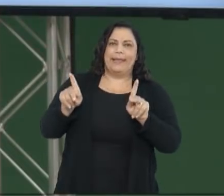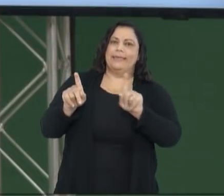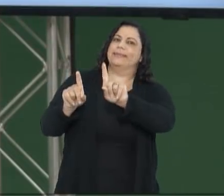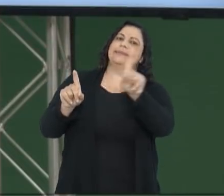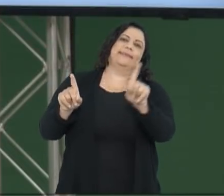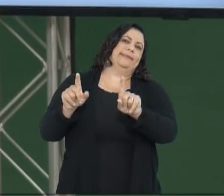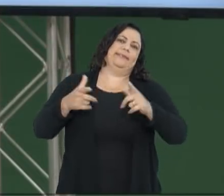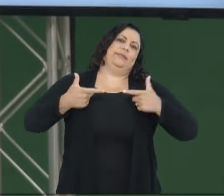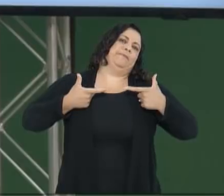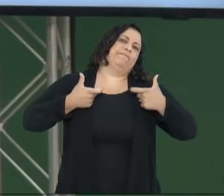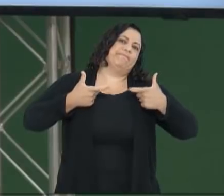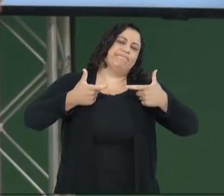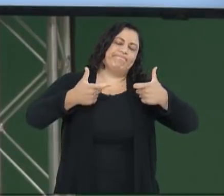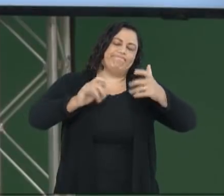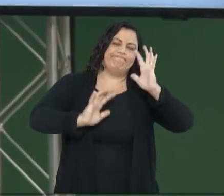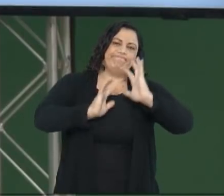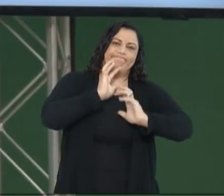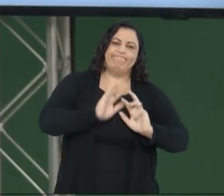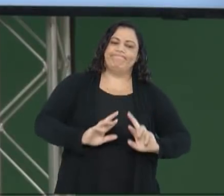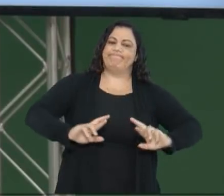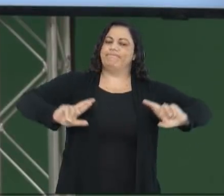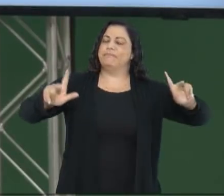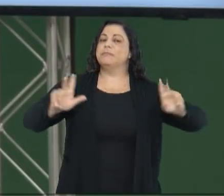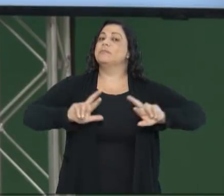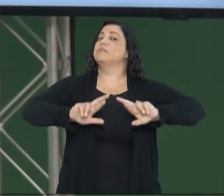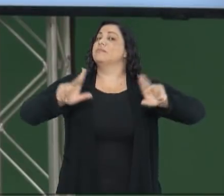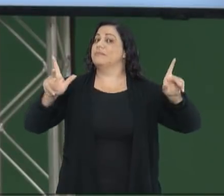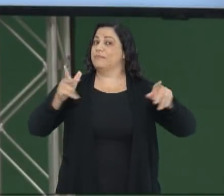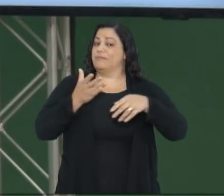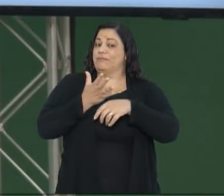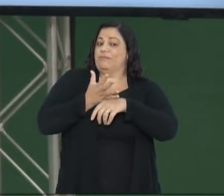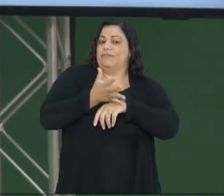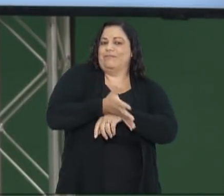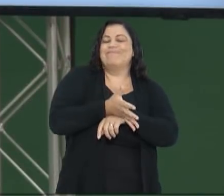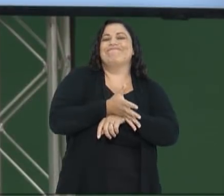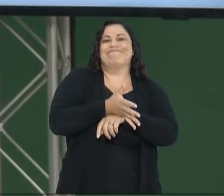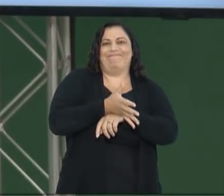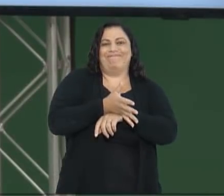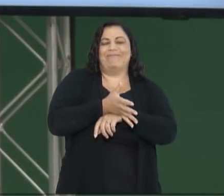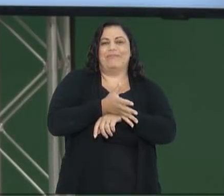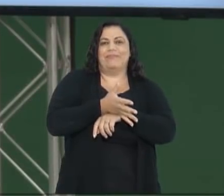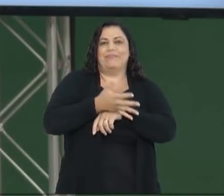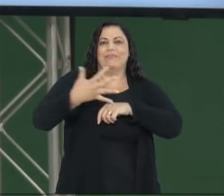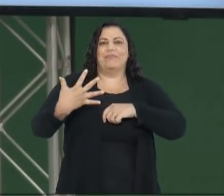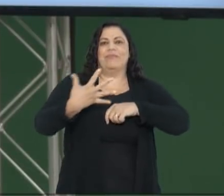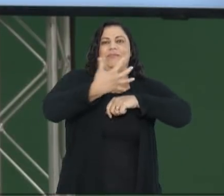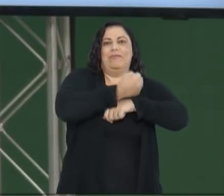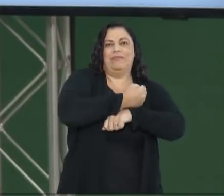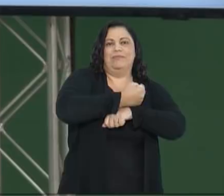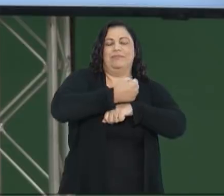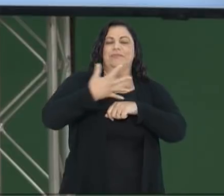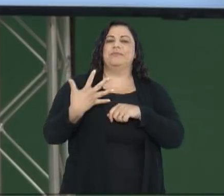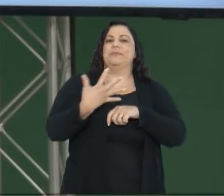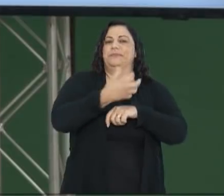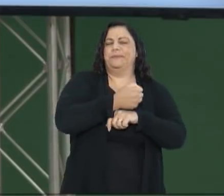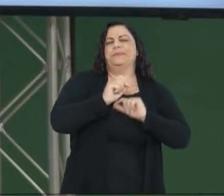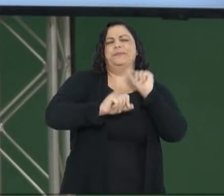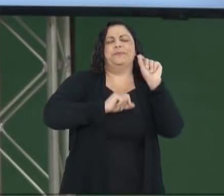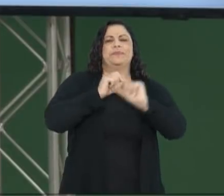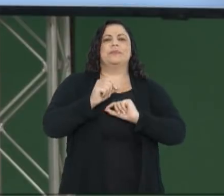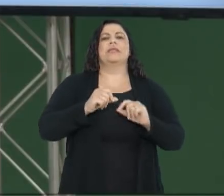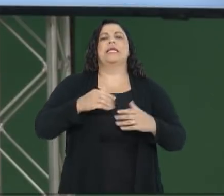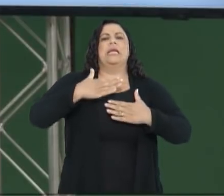ou diferenças que são provocadas por essas ocupações, por essas invasões, né? E aí nós vamos ter ali os